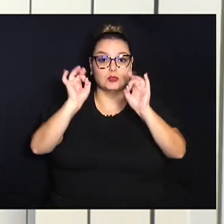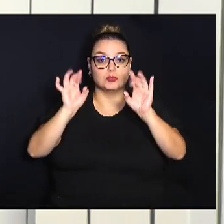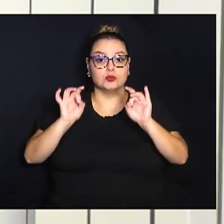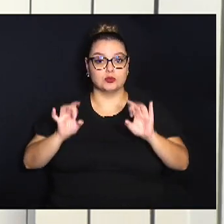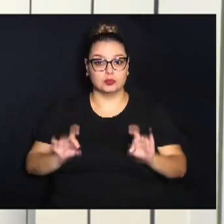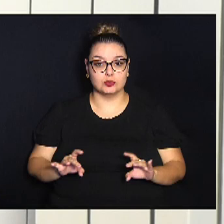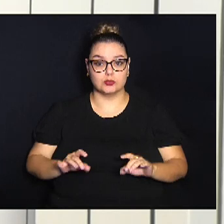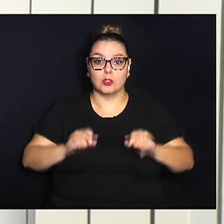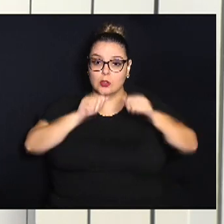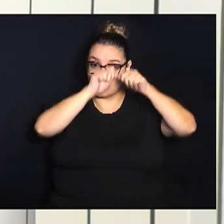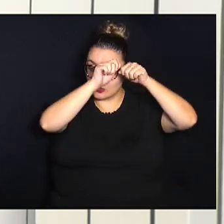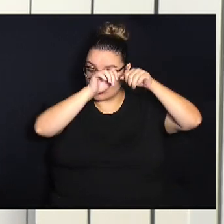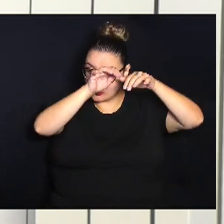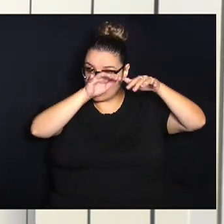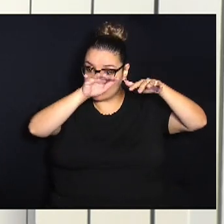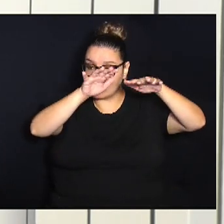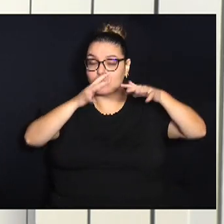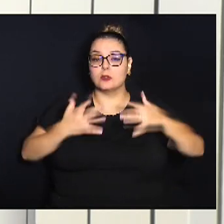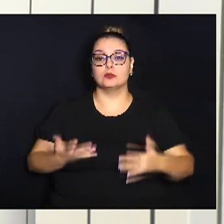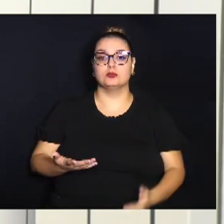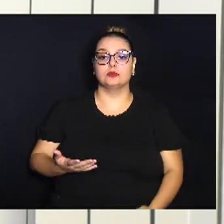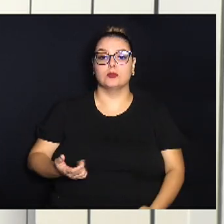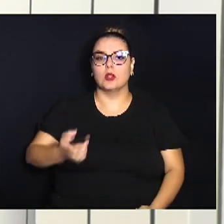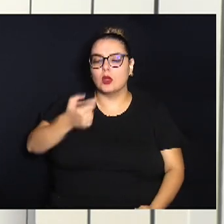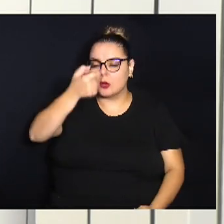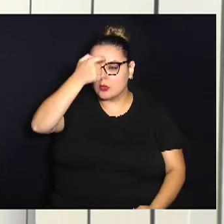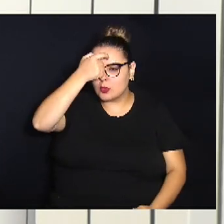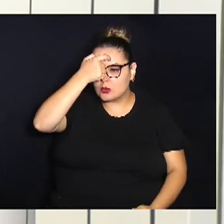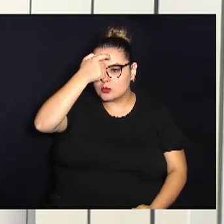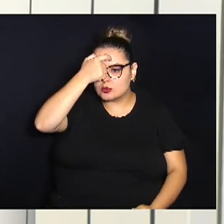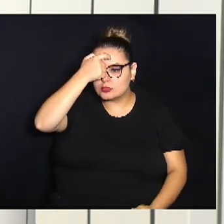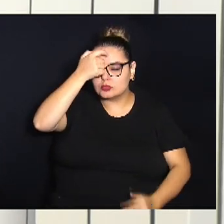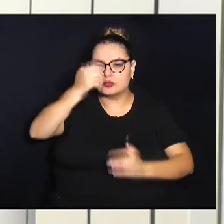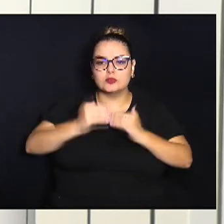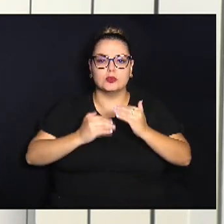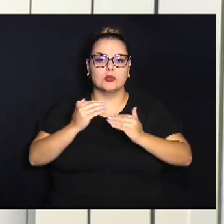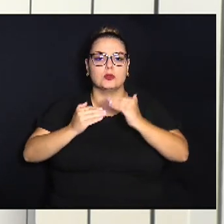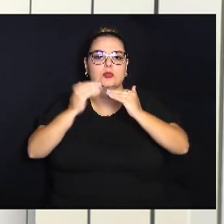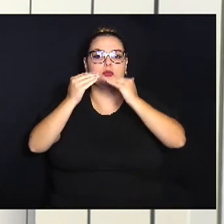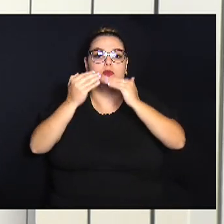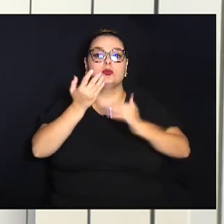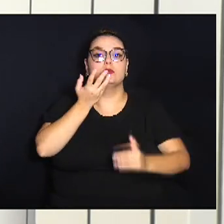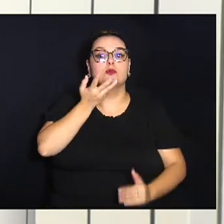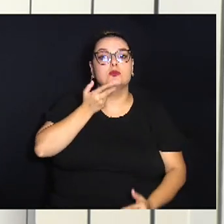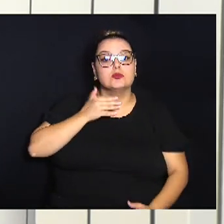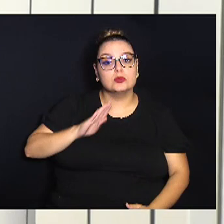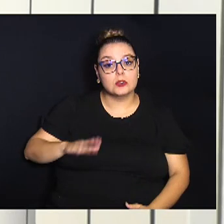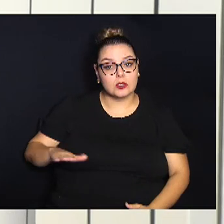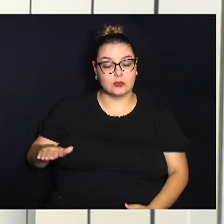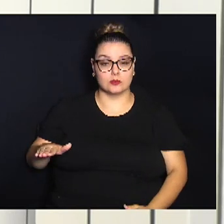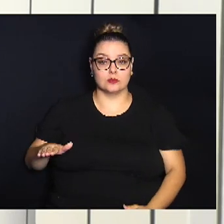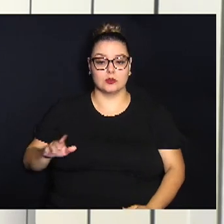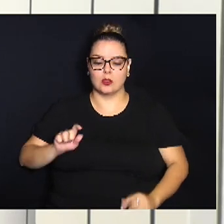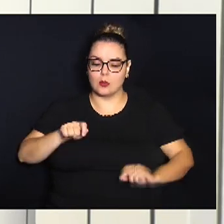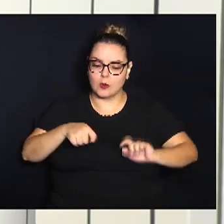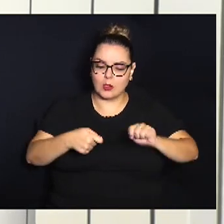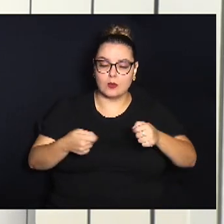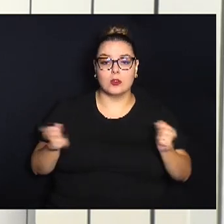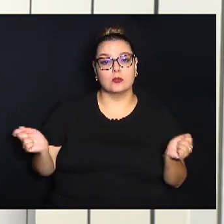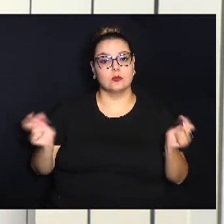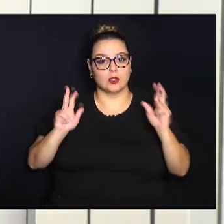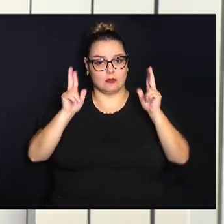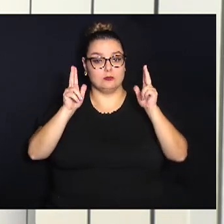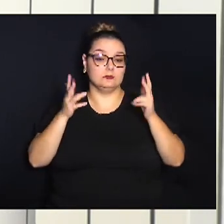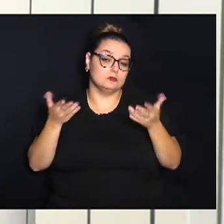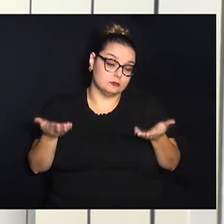o autismo, conscientização sobre o desenvolvimento infantil e os sinais de alerta, já